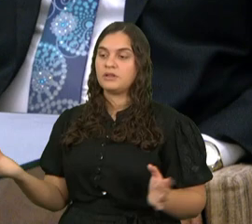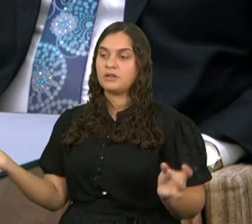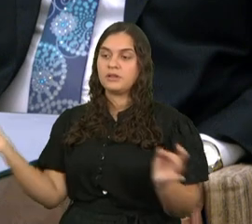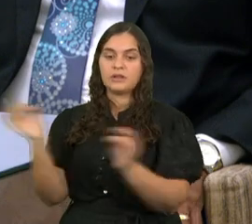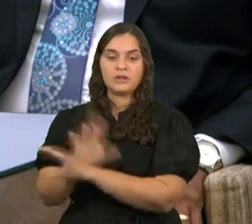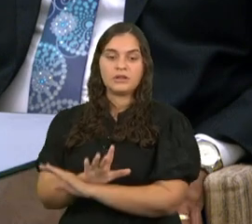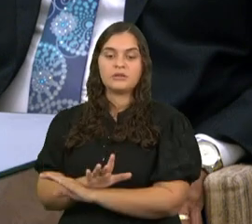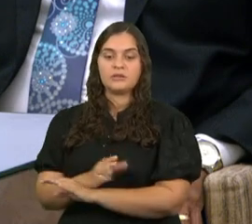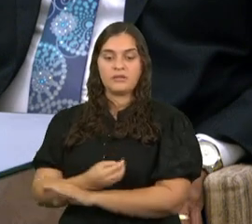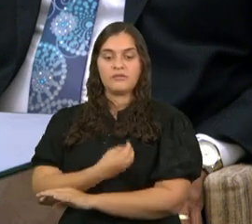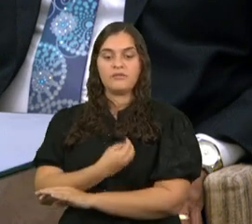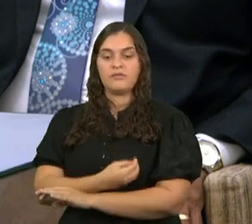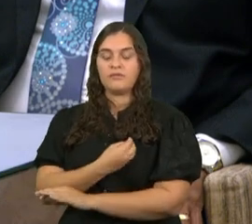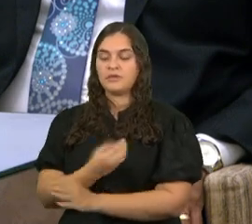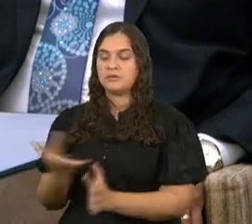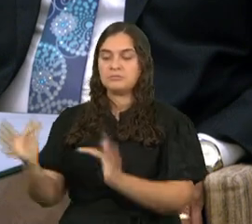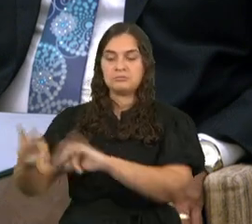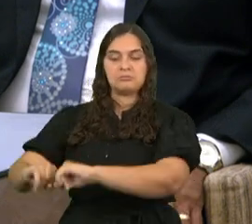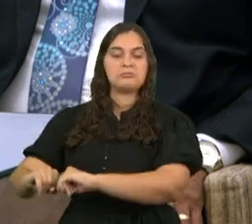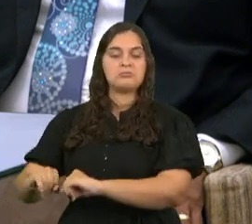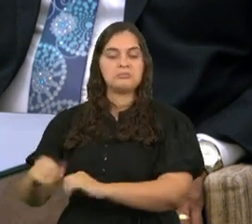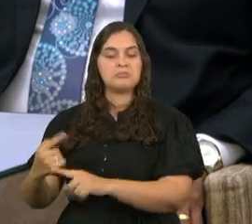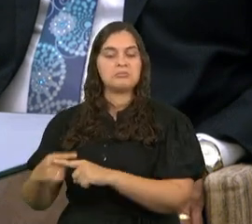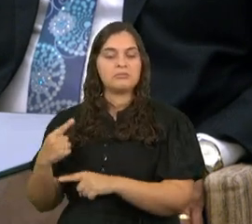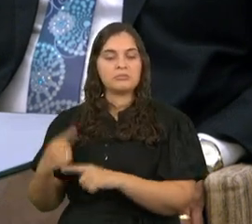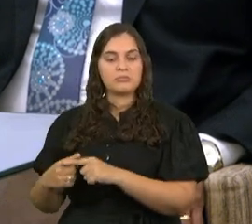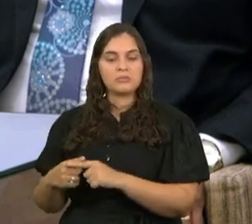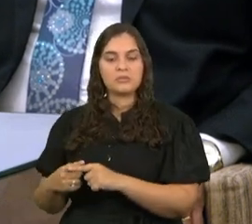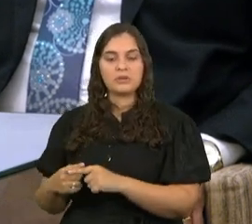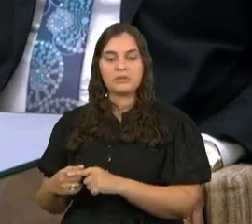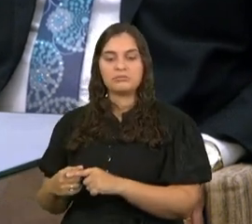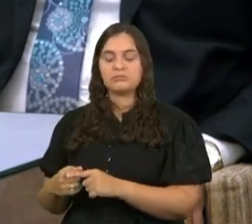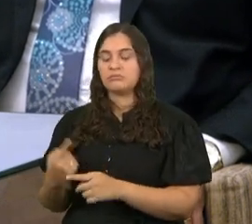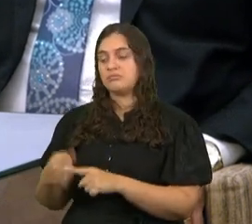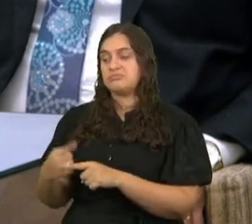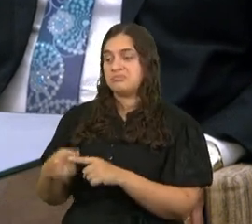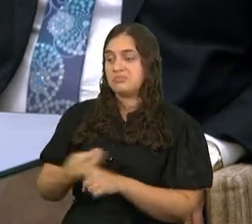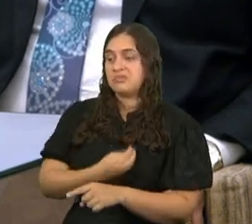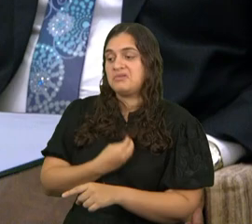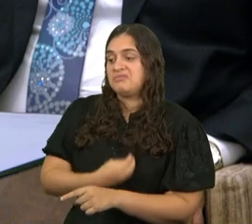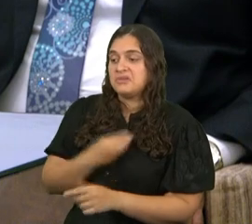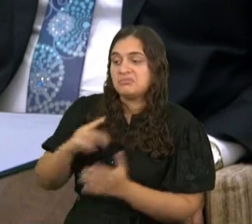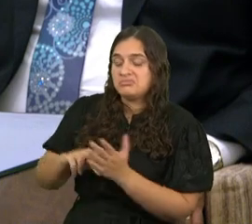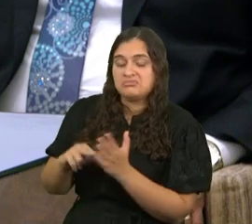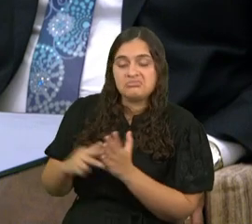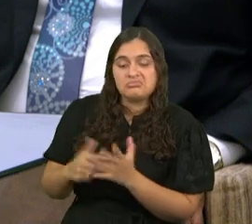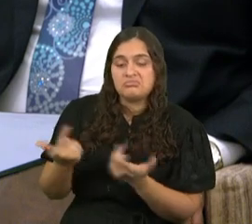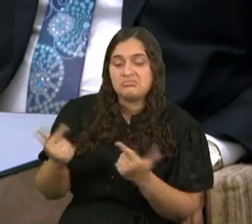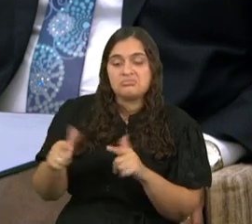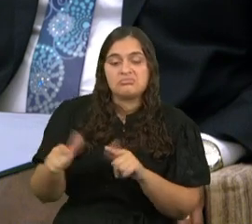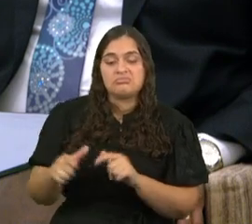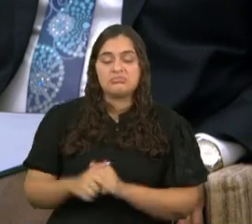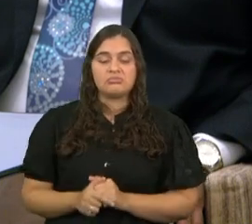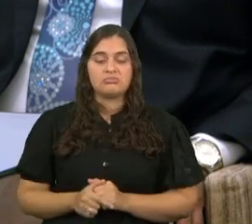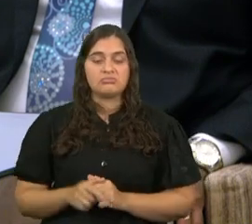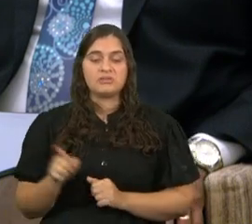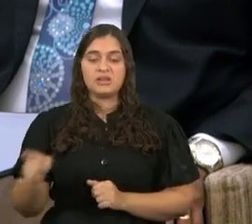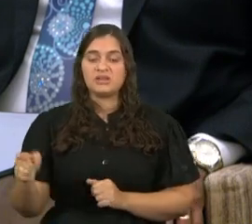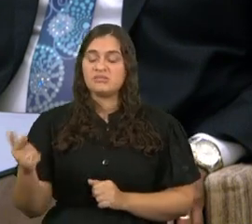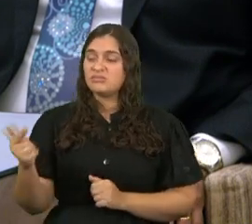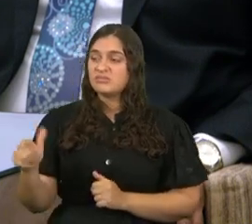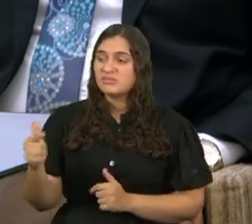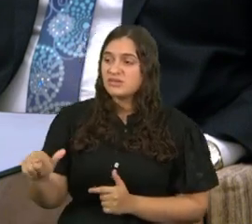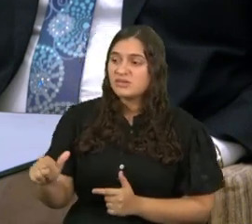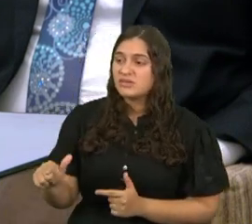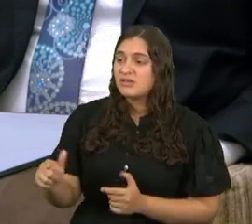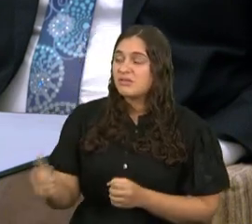vida terminava. Porque para ela a vida não fazia sentido. E ela não tinha para quem nem para